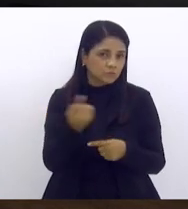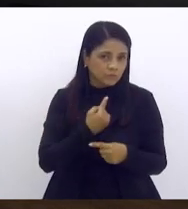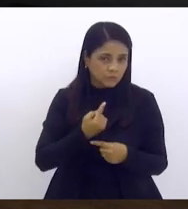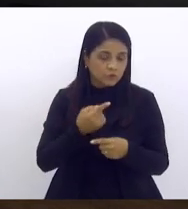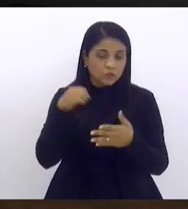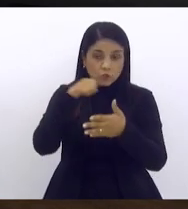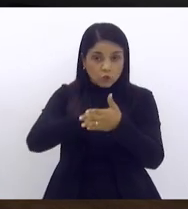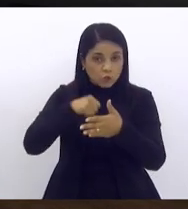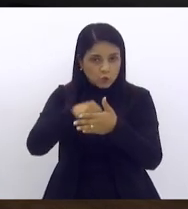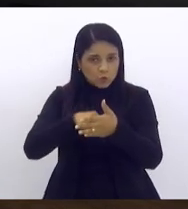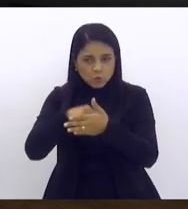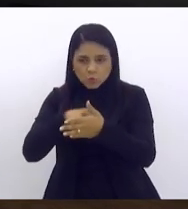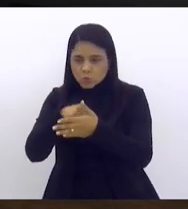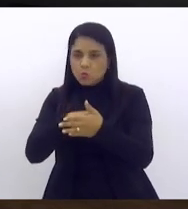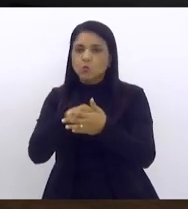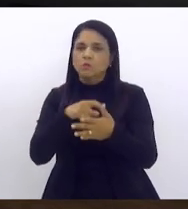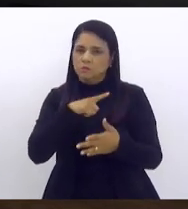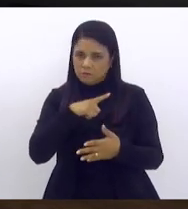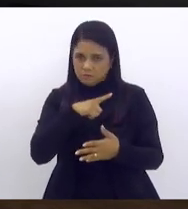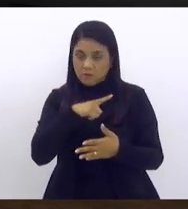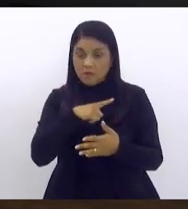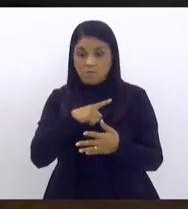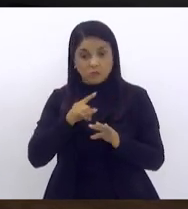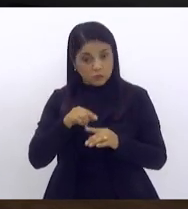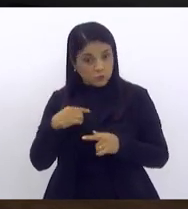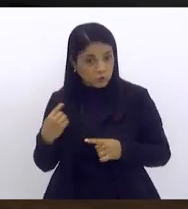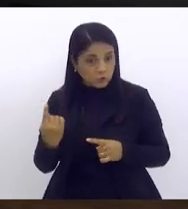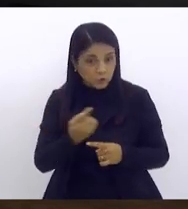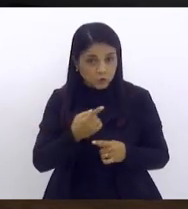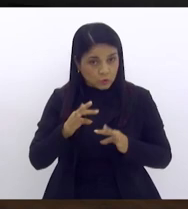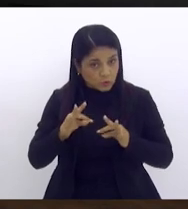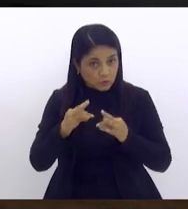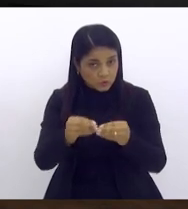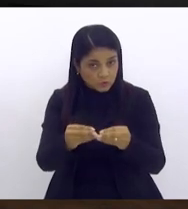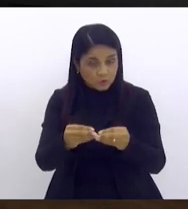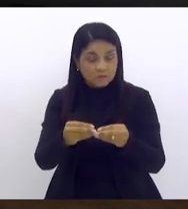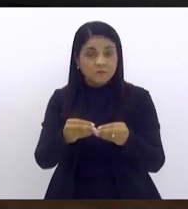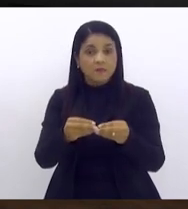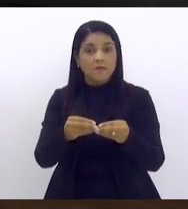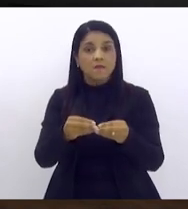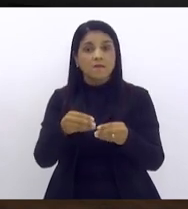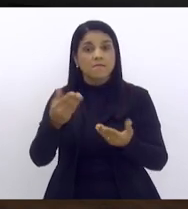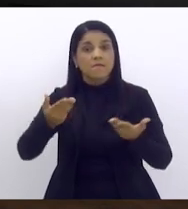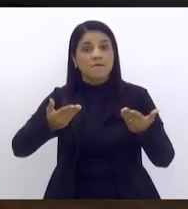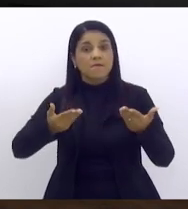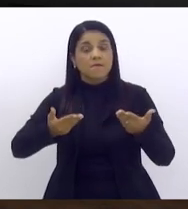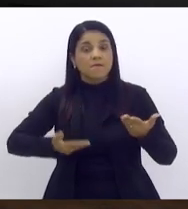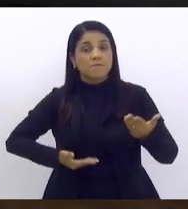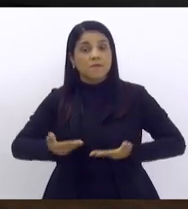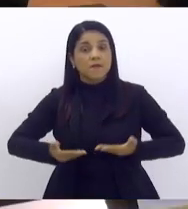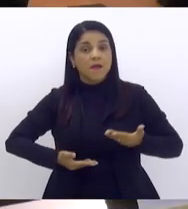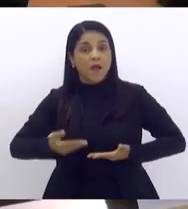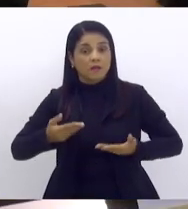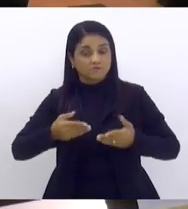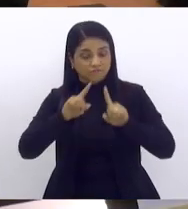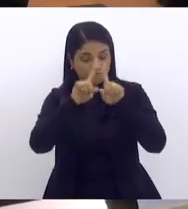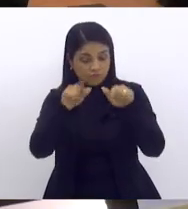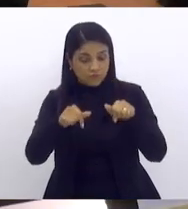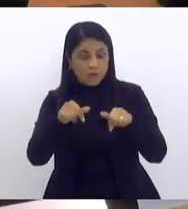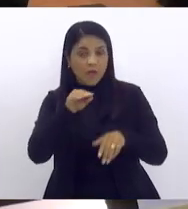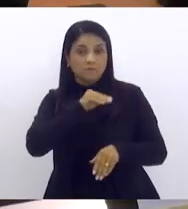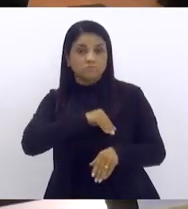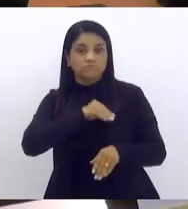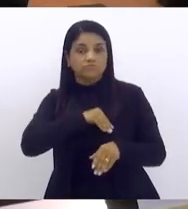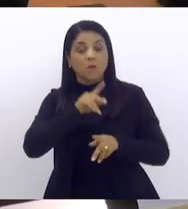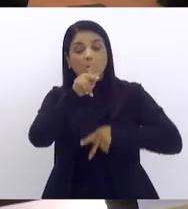lutas corporativas, mas todos nós aqui somos empregados de quem paga o nosso salário, tanto eu como deputado, como vocês, porque é o povo